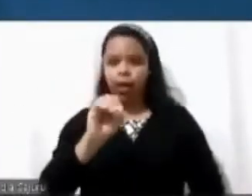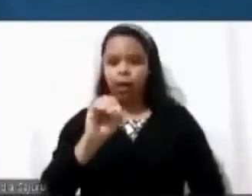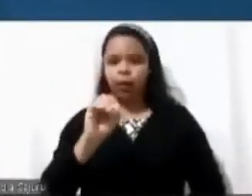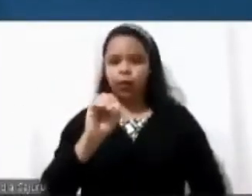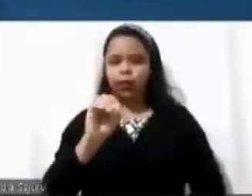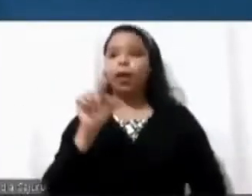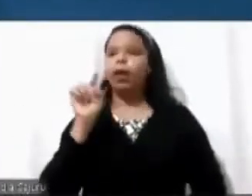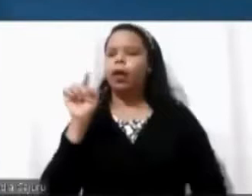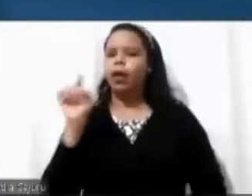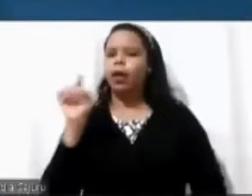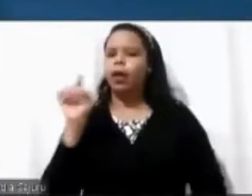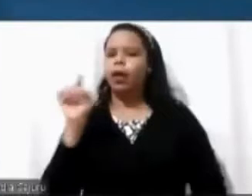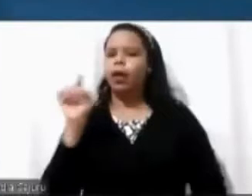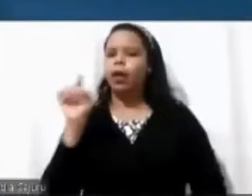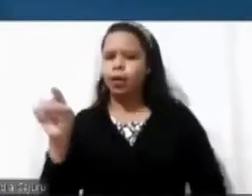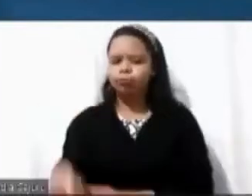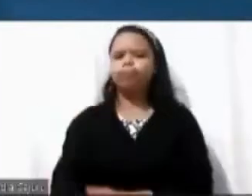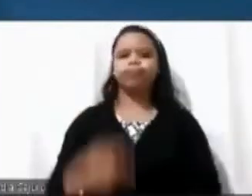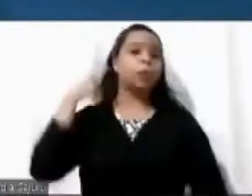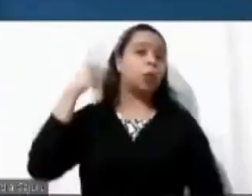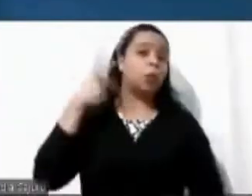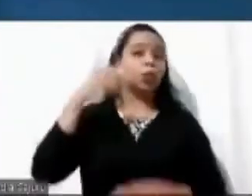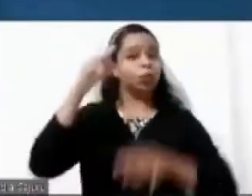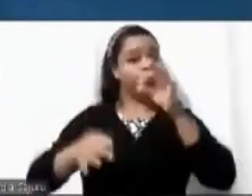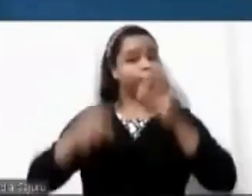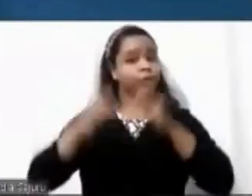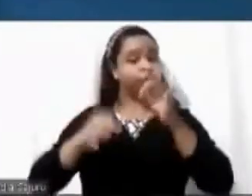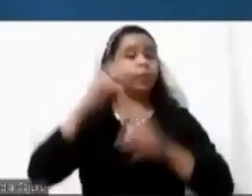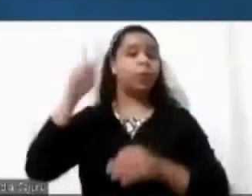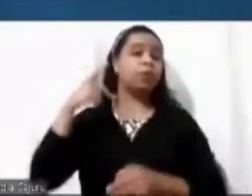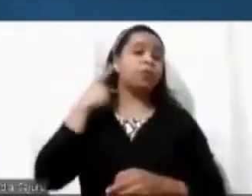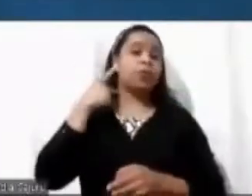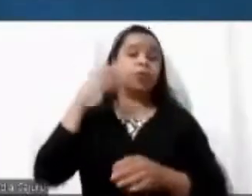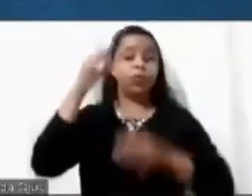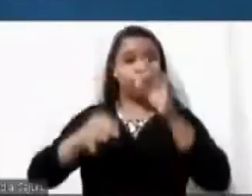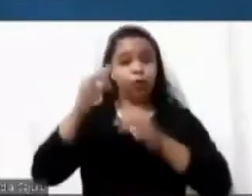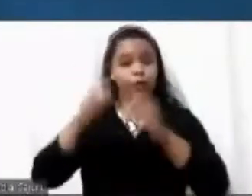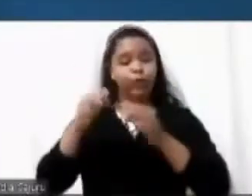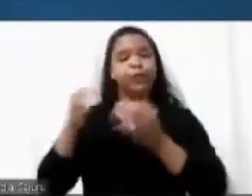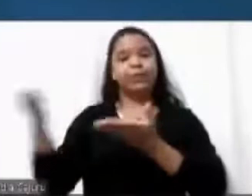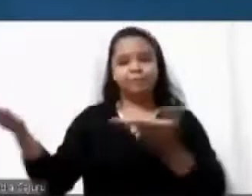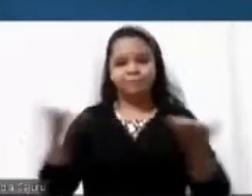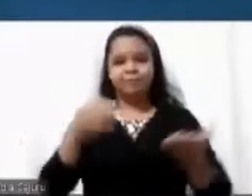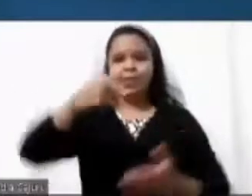vai moderar agora a segunda palestra. Dr. Mário, a palavra está com o senhor.